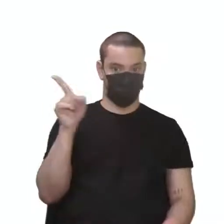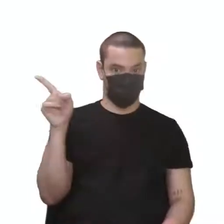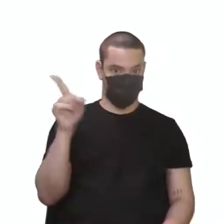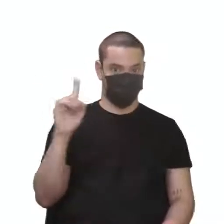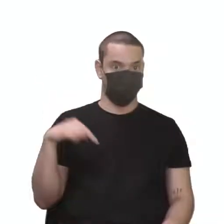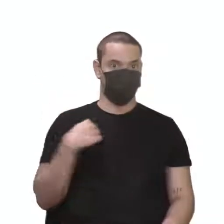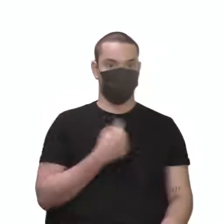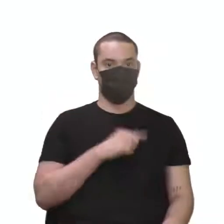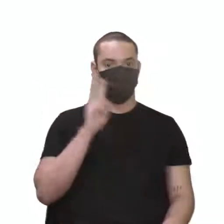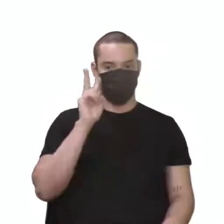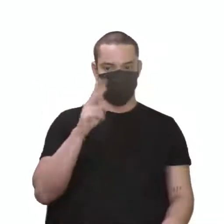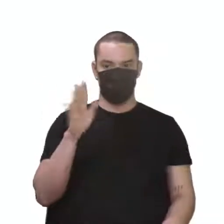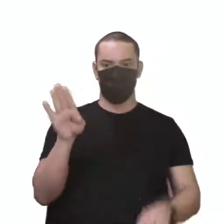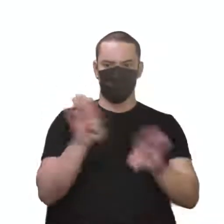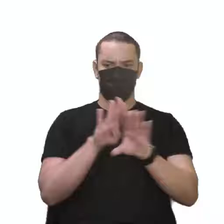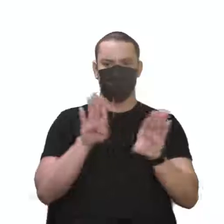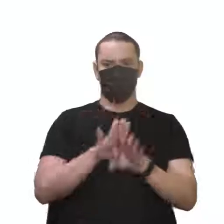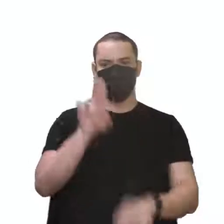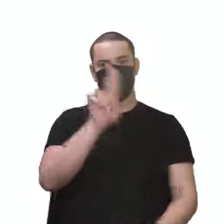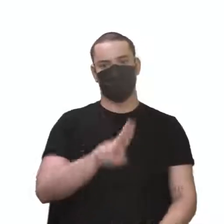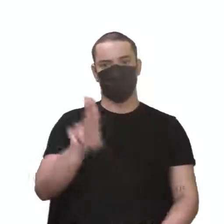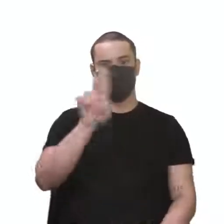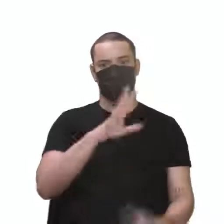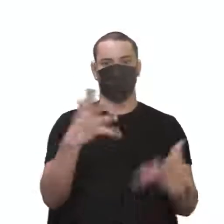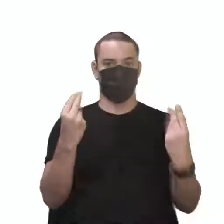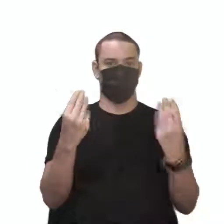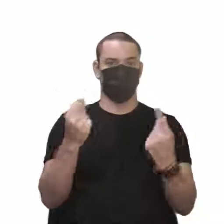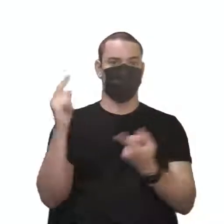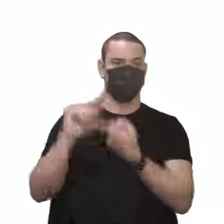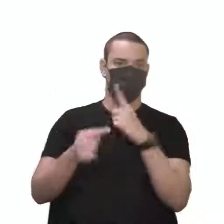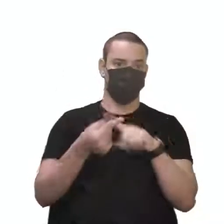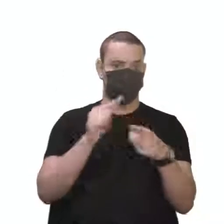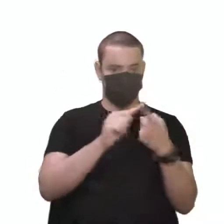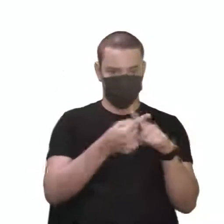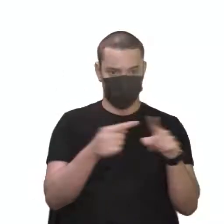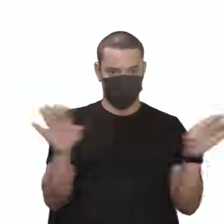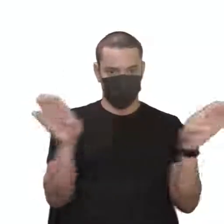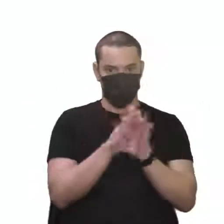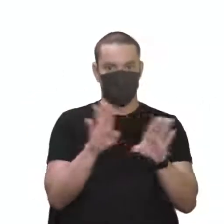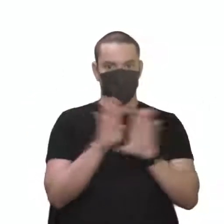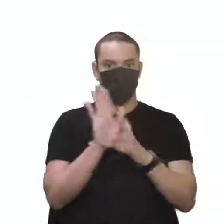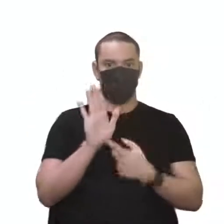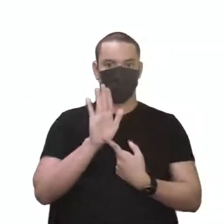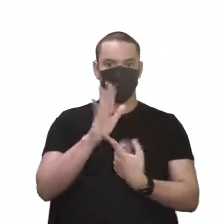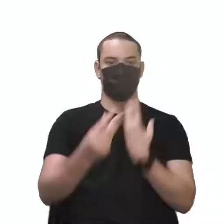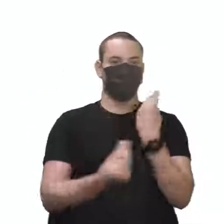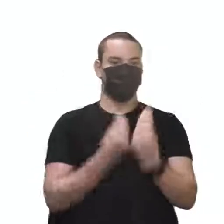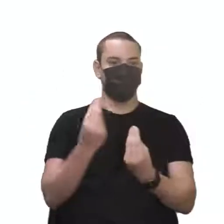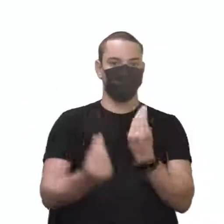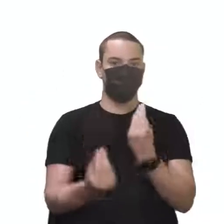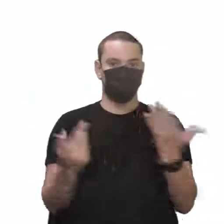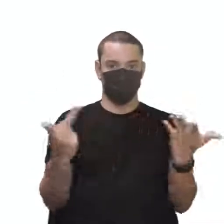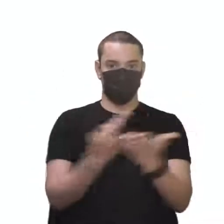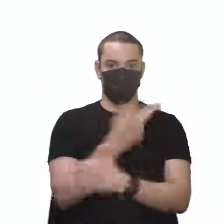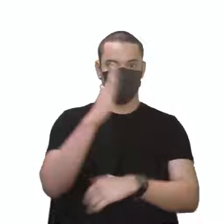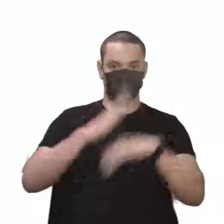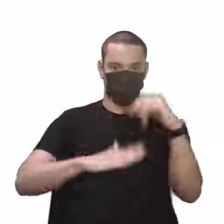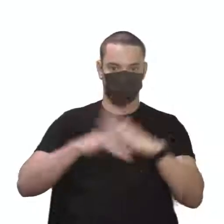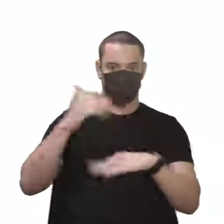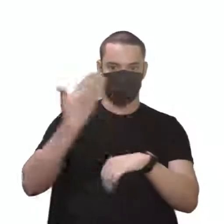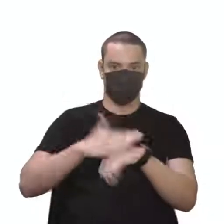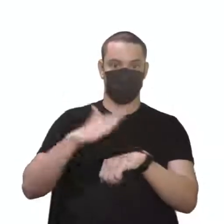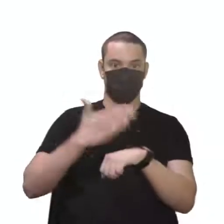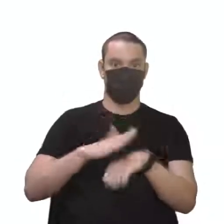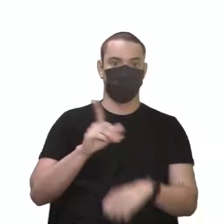vetores virais, que são muito utilizados no processo de recombinação gênica e aplicações também da transgenia. Então, aqui a gente está